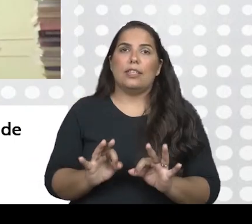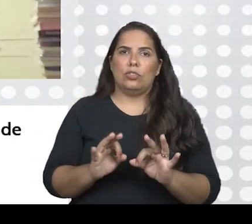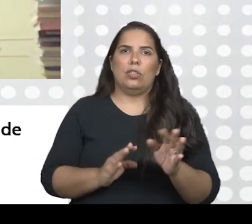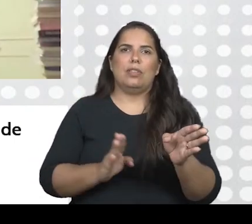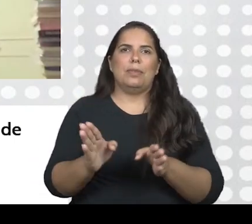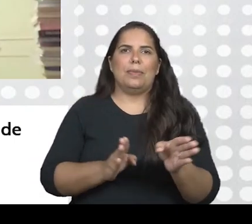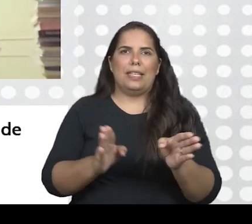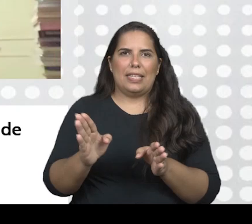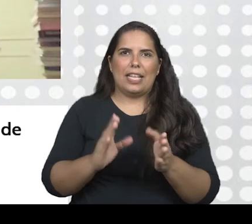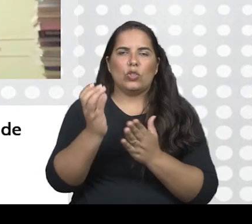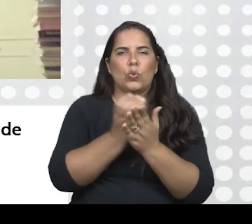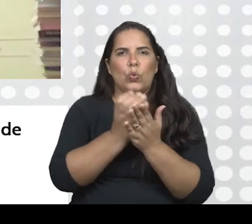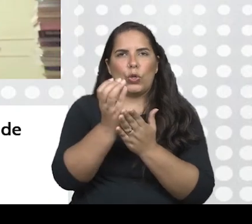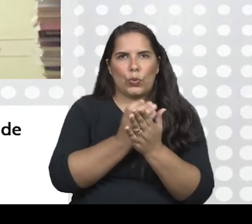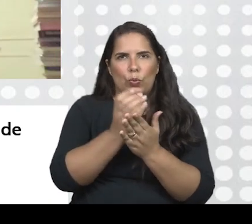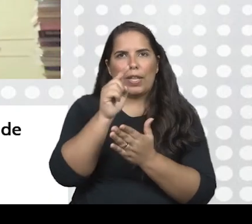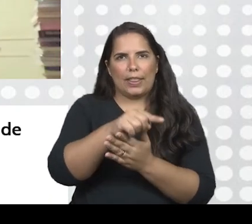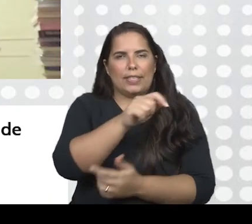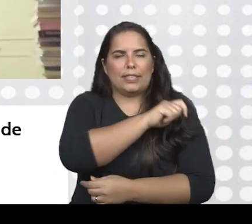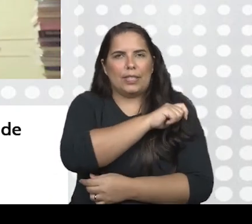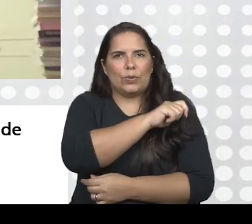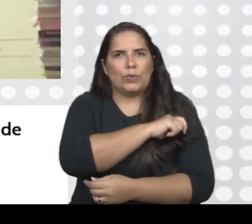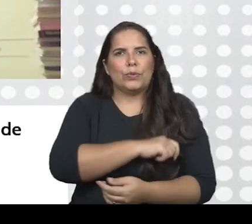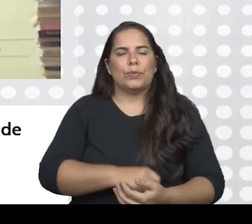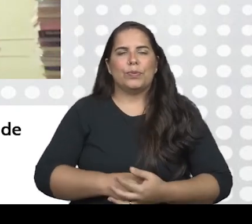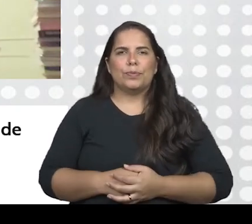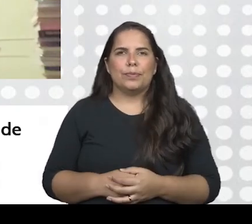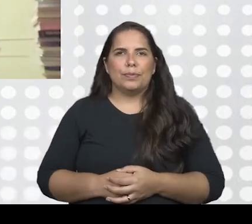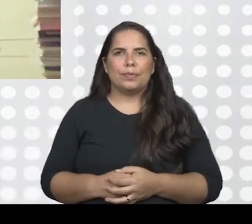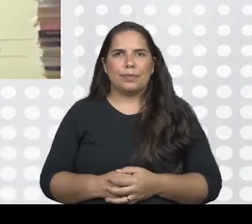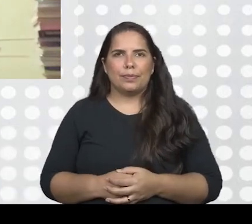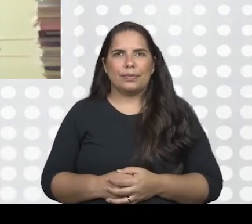a acessibilidade curricular desses estudantes.